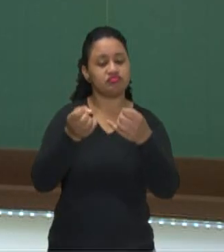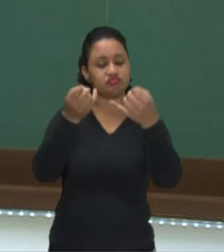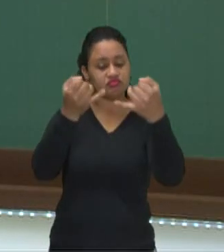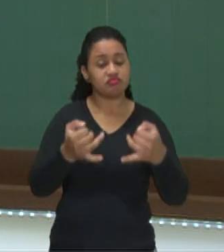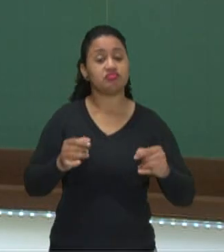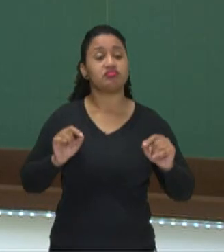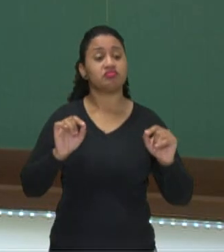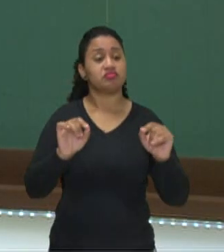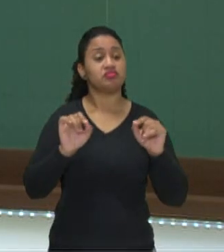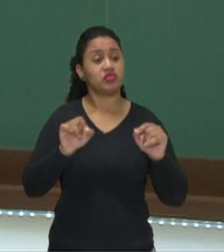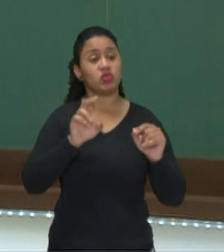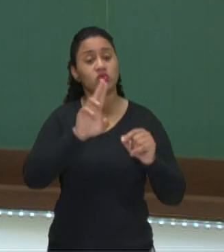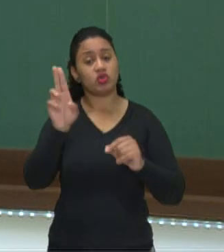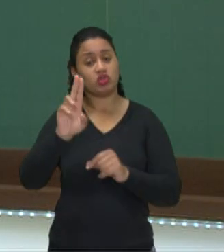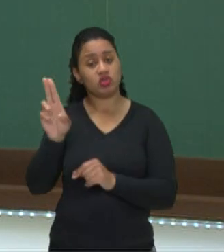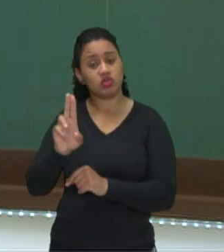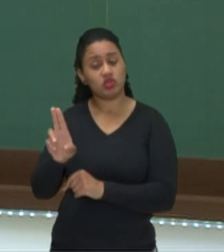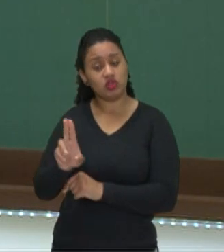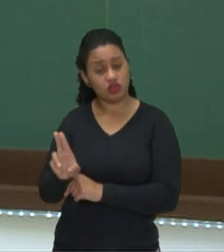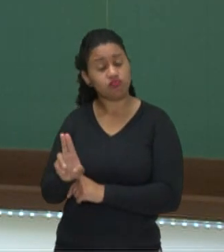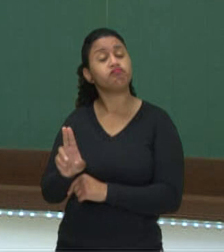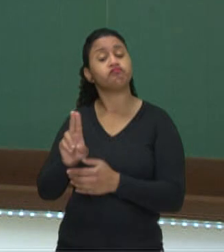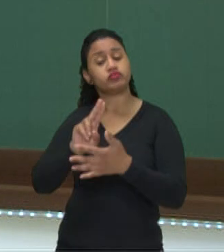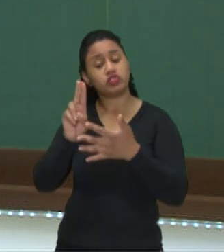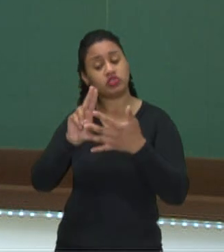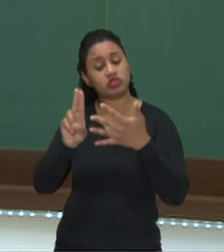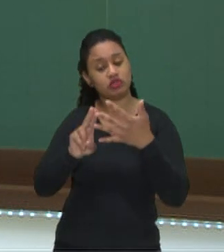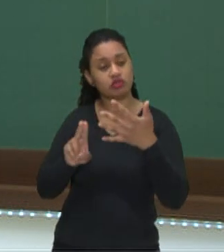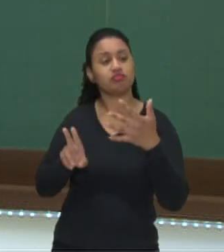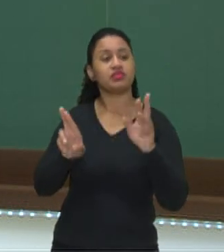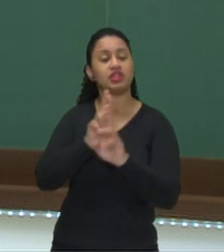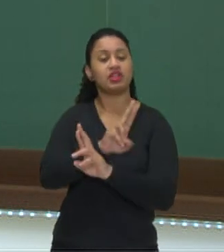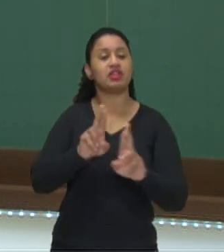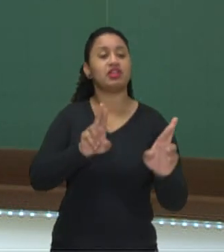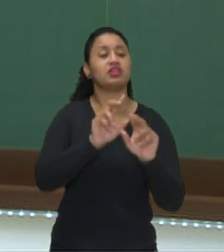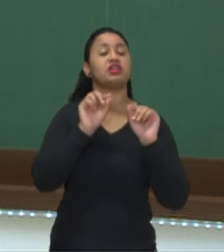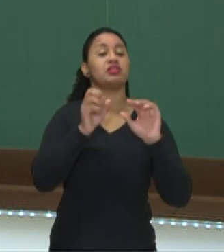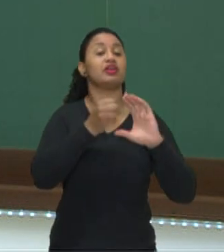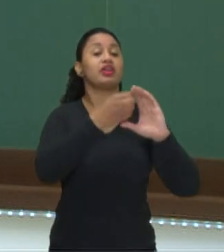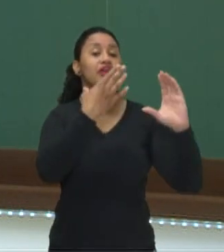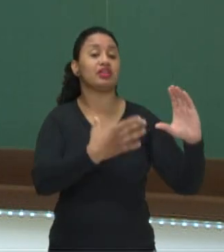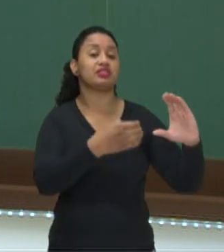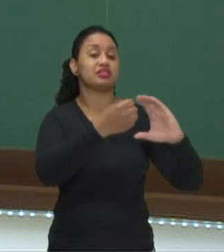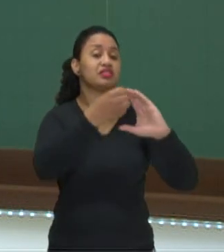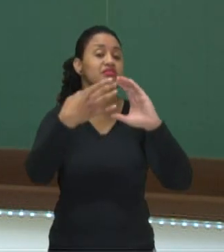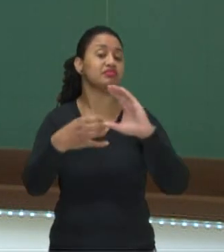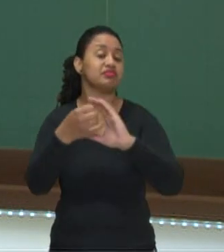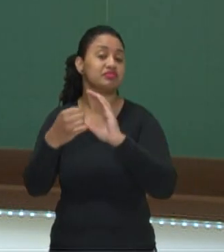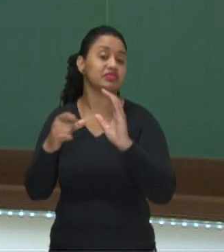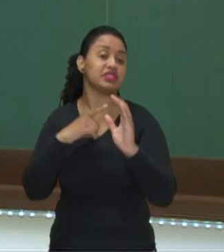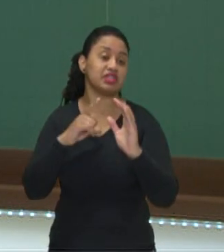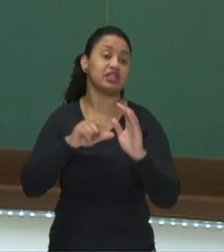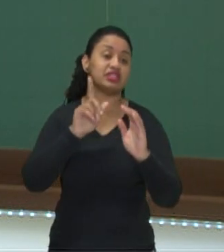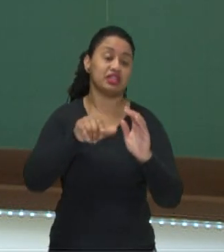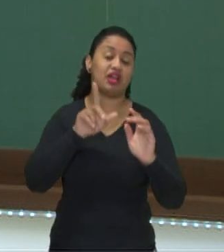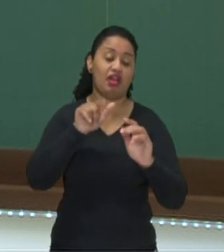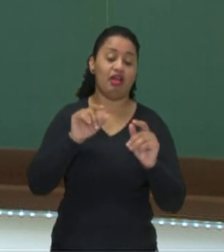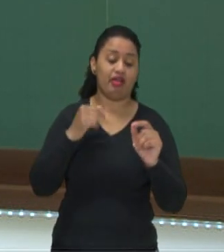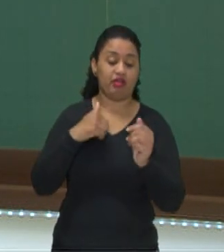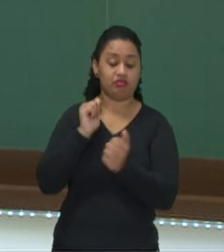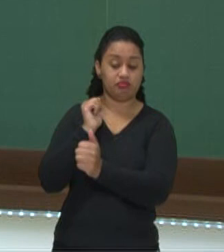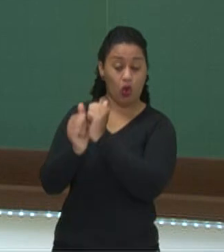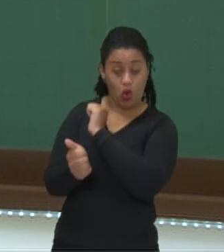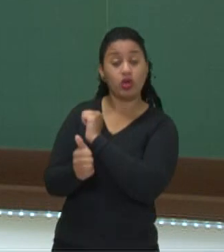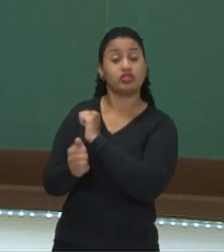essas denominações vão estar associadas às características, se elas entram dentro da caracterização